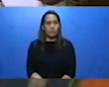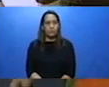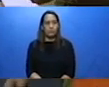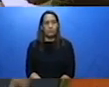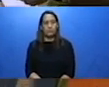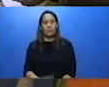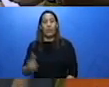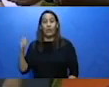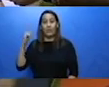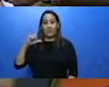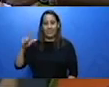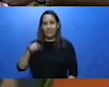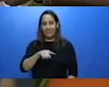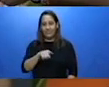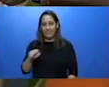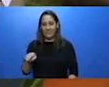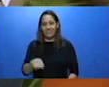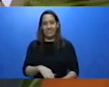Conseguiu?